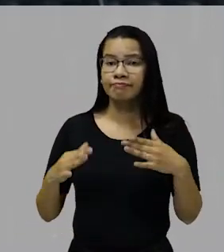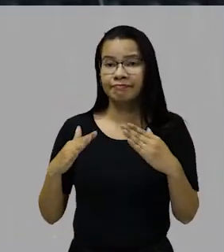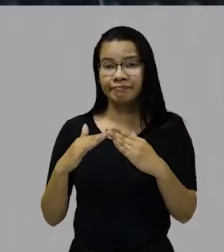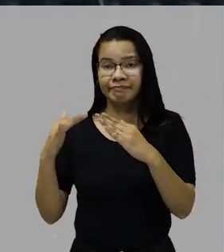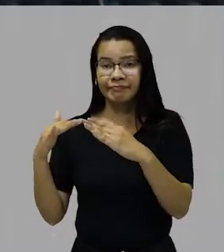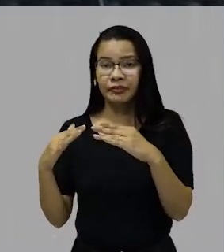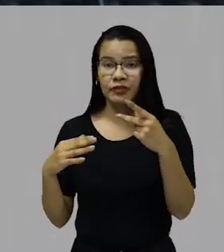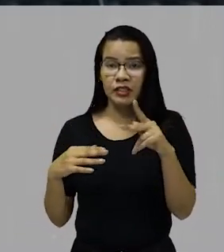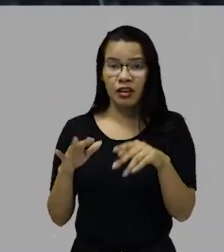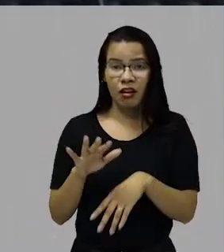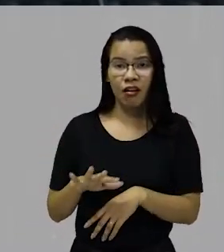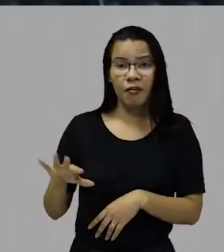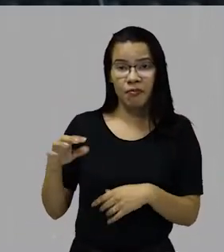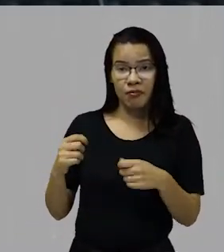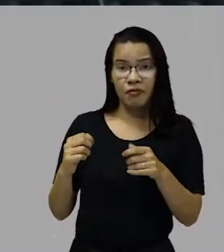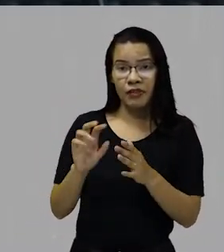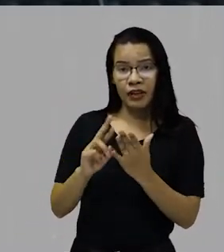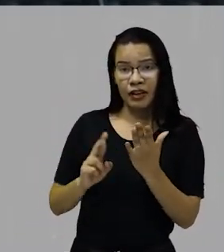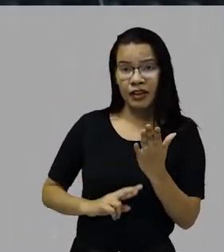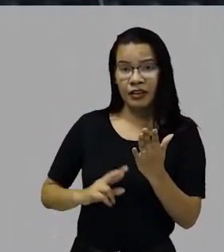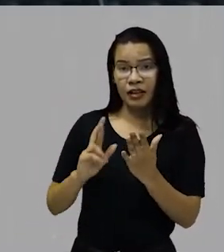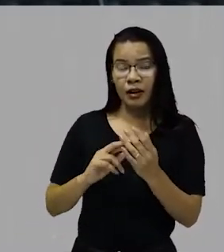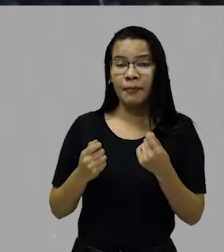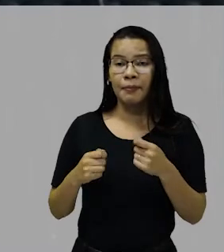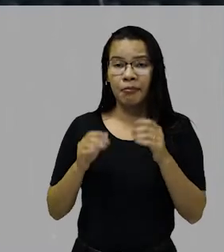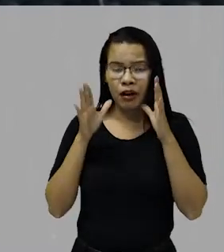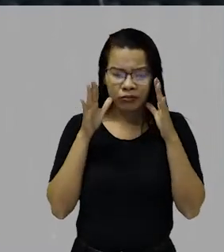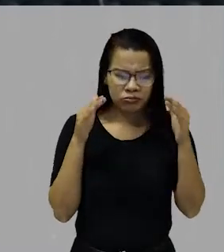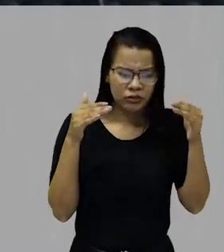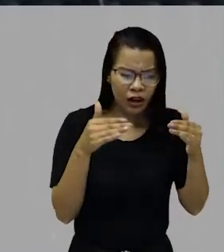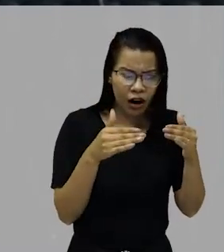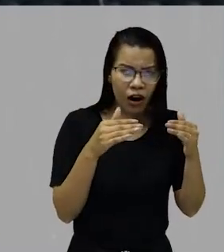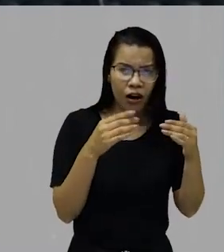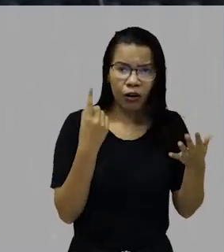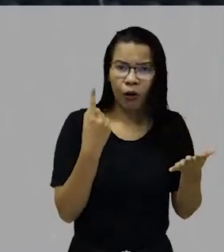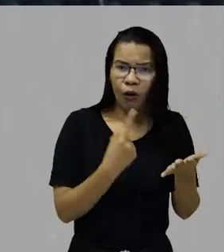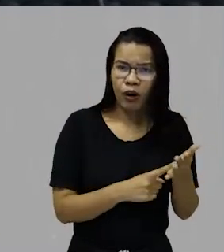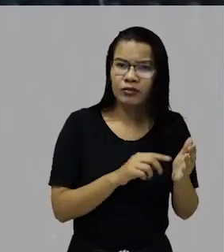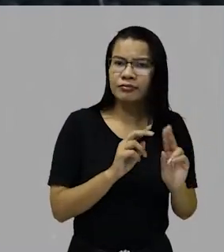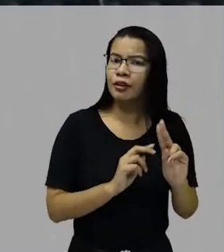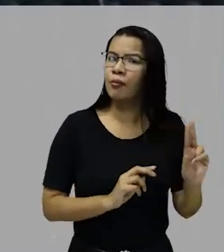uma redação, você tem que atentar para a concordância